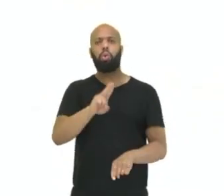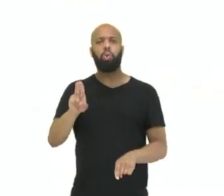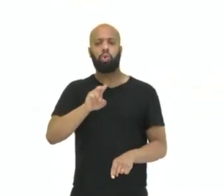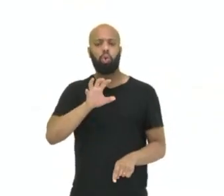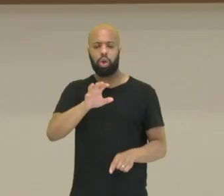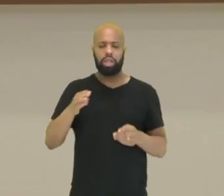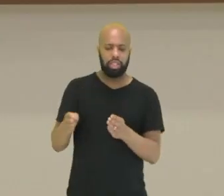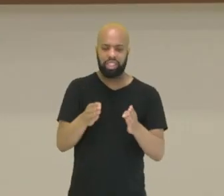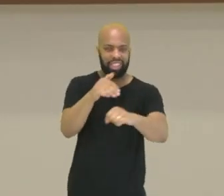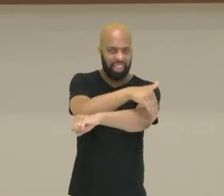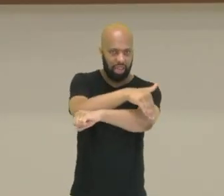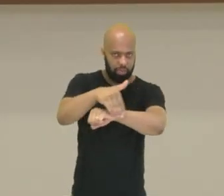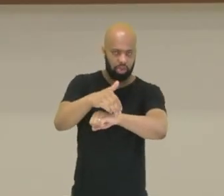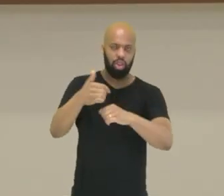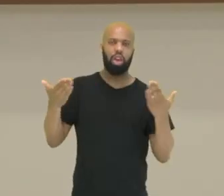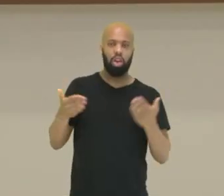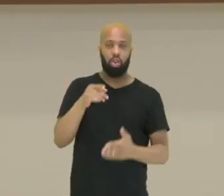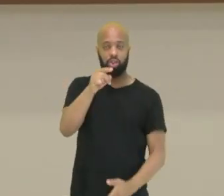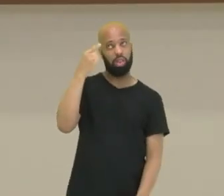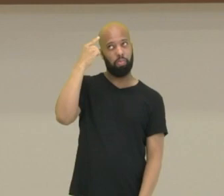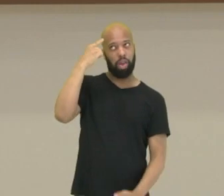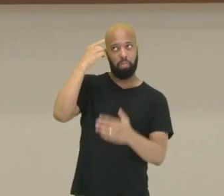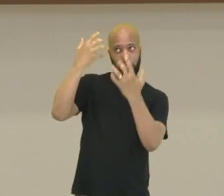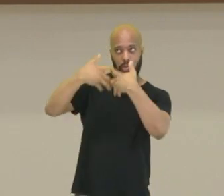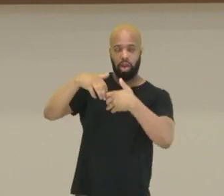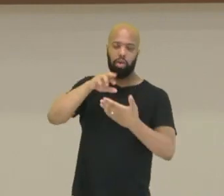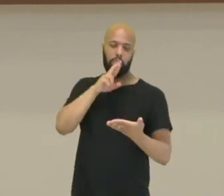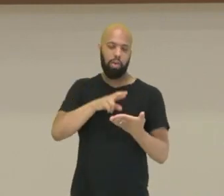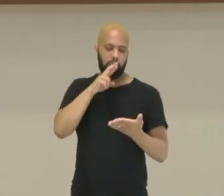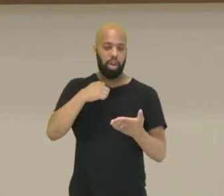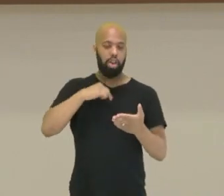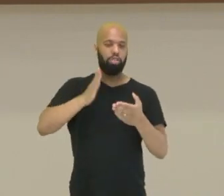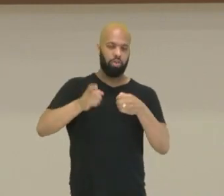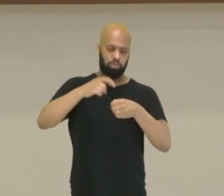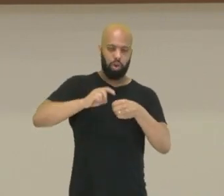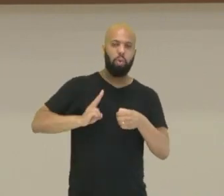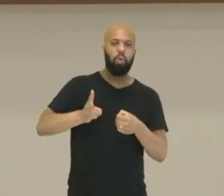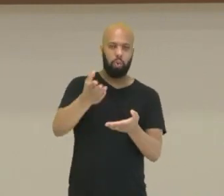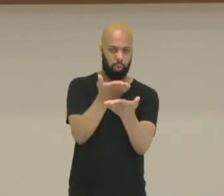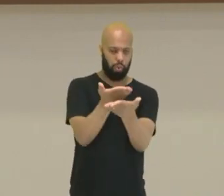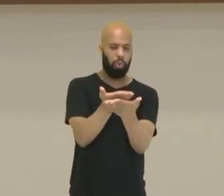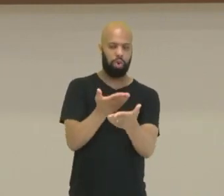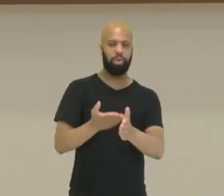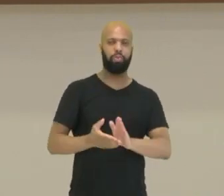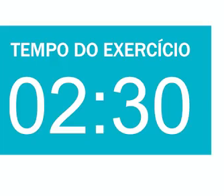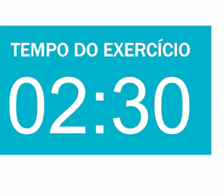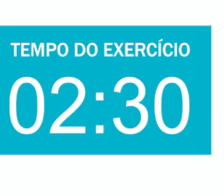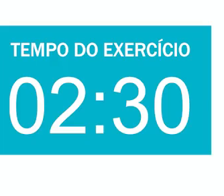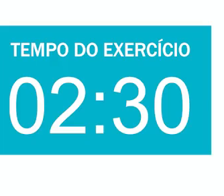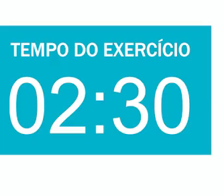Real. Então vocês vão pensar um pouquinho ali, responder e a gente volta em seguida com a correção.